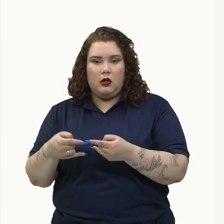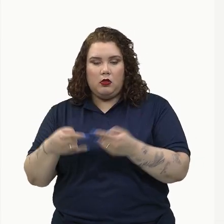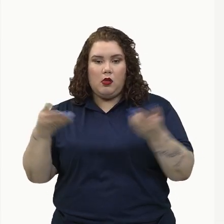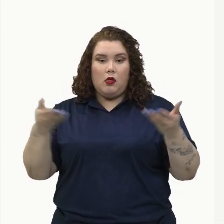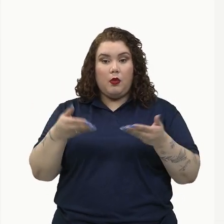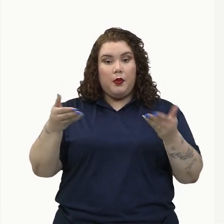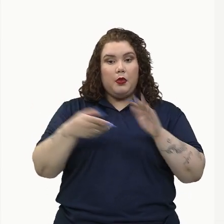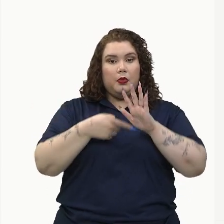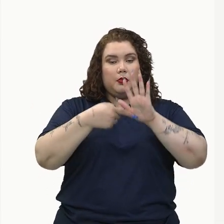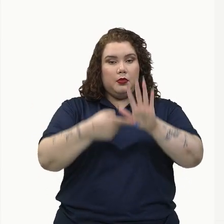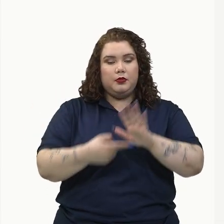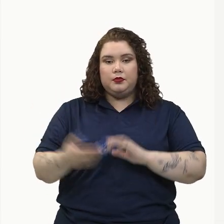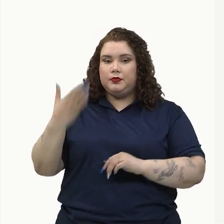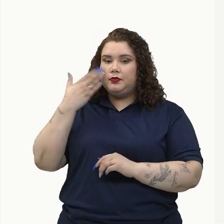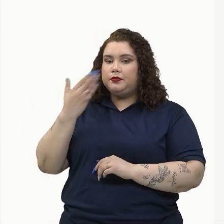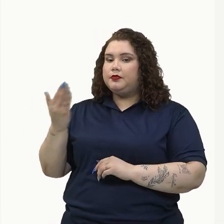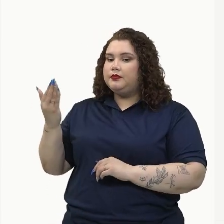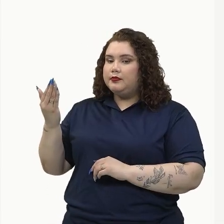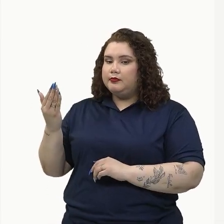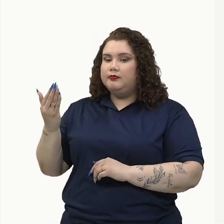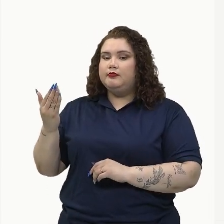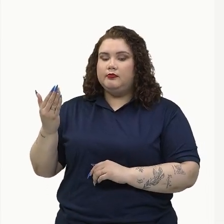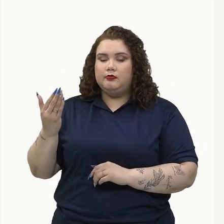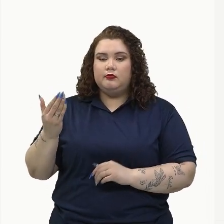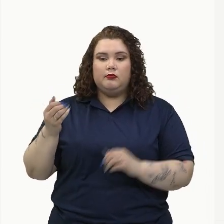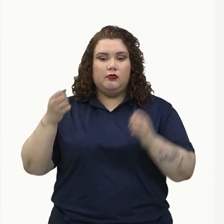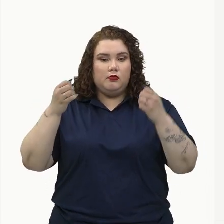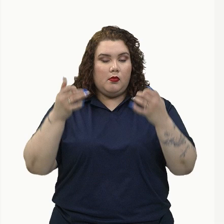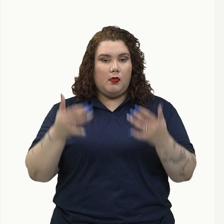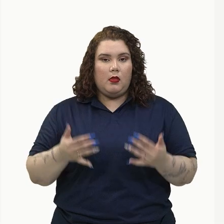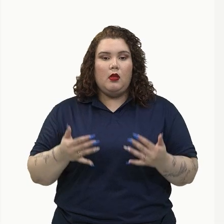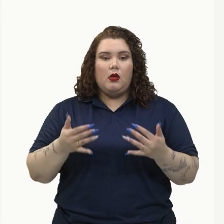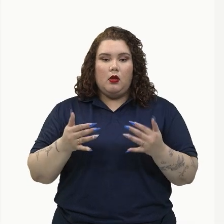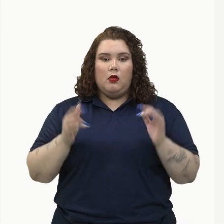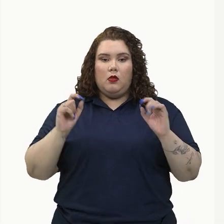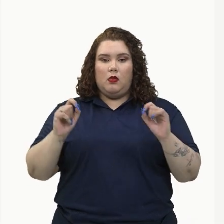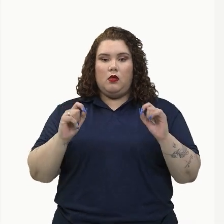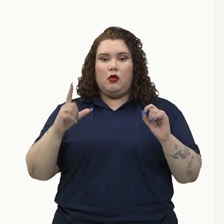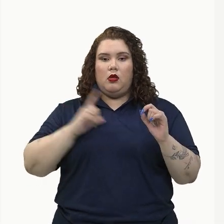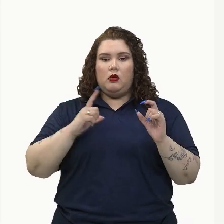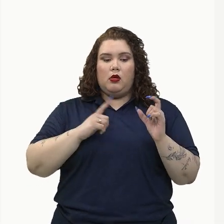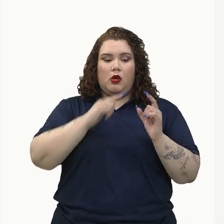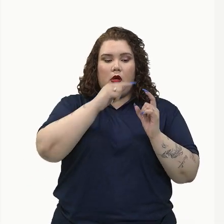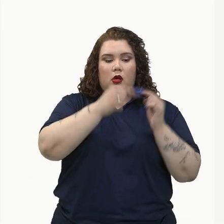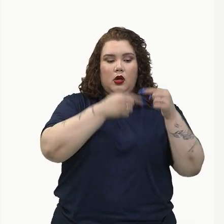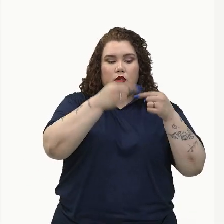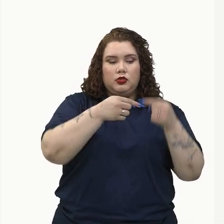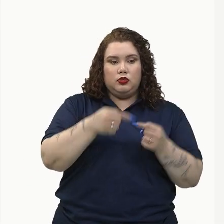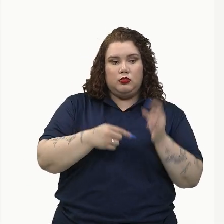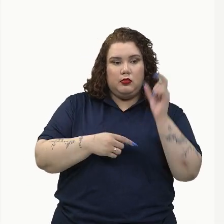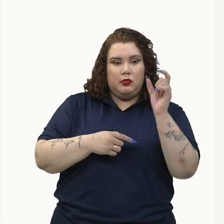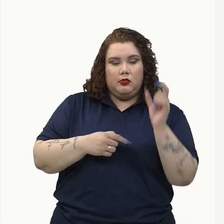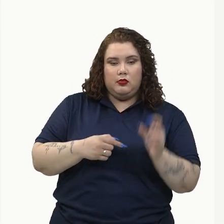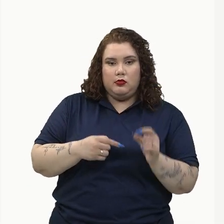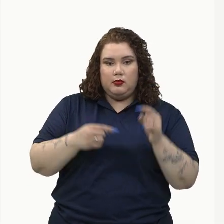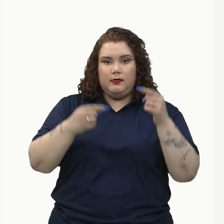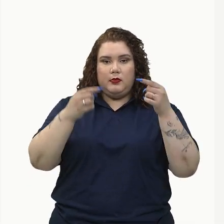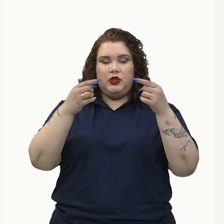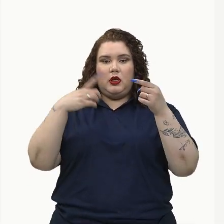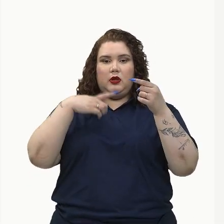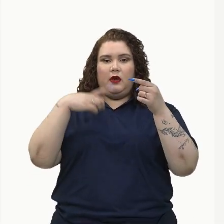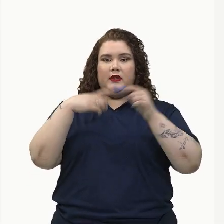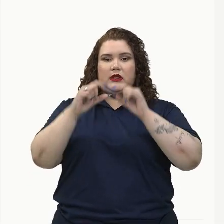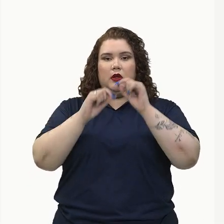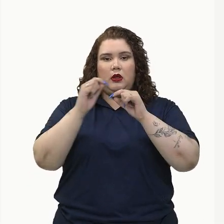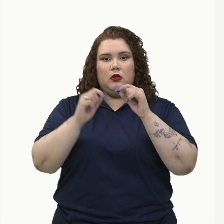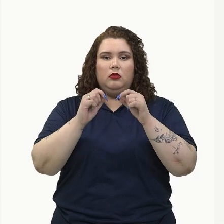observar na nossa aula. Nós veremos aqui agora a associação de resistores em série. E aí você de cara